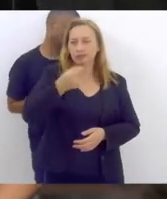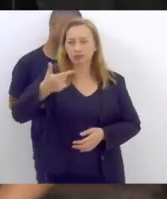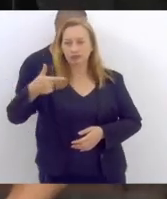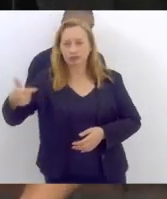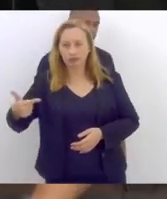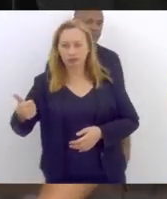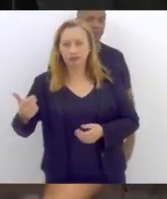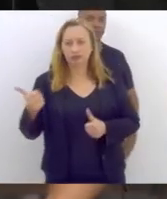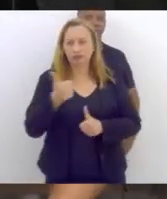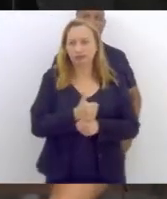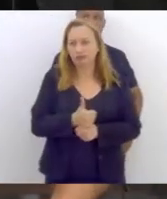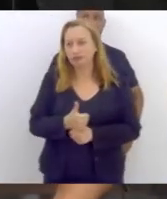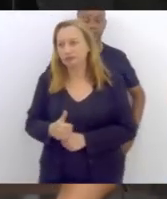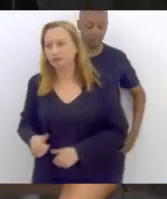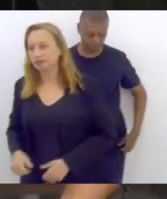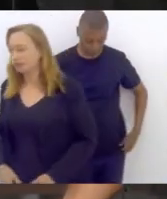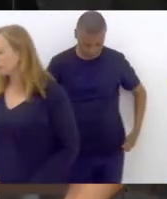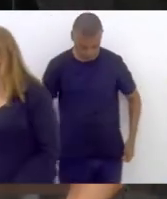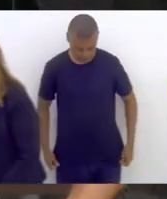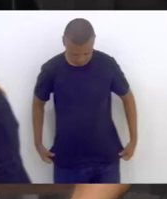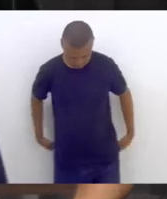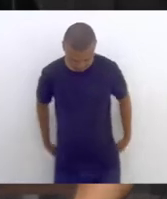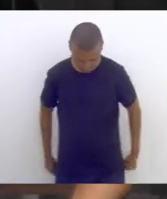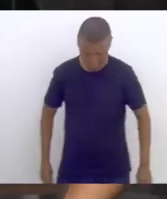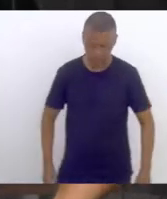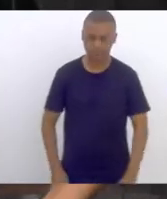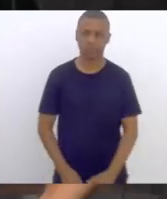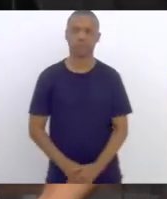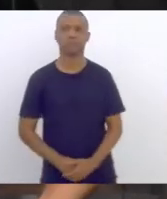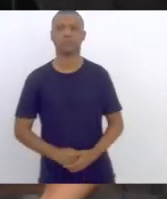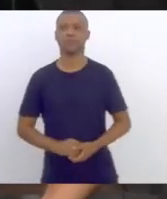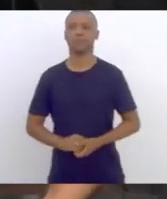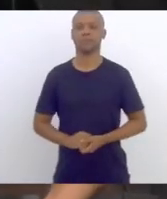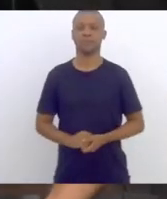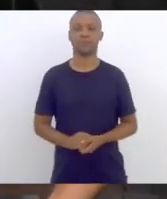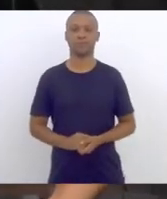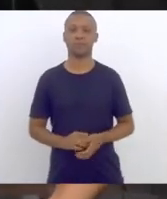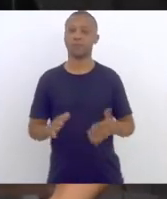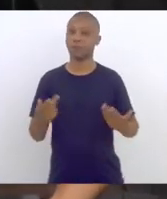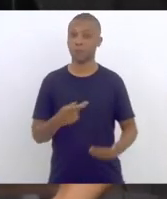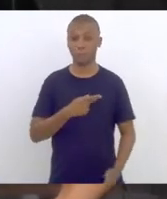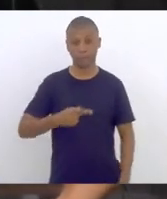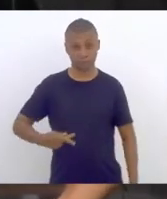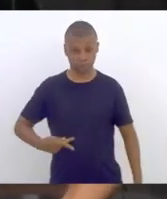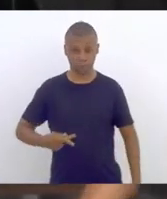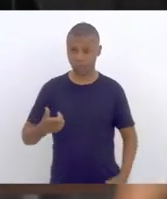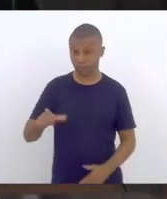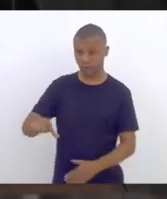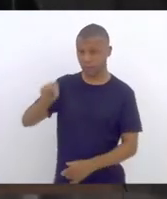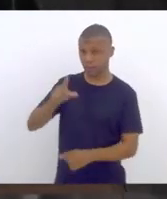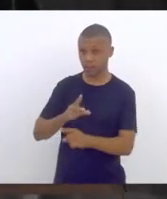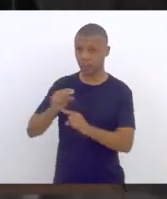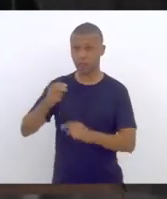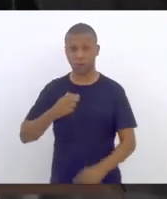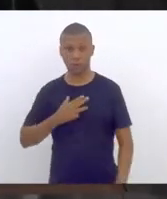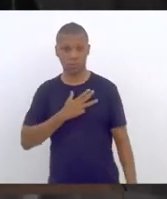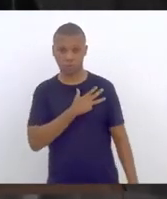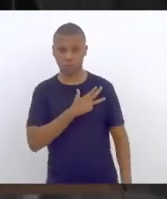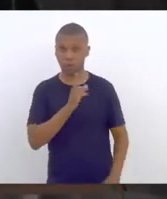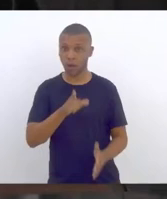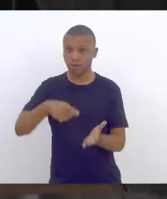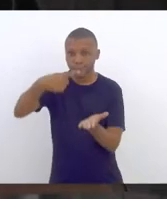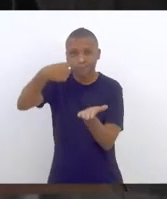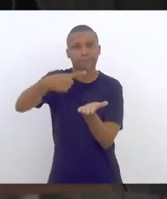nesse valor de r$ 600 então o presidente eleito Luiz Inácio Lula da Silva que assumiu publicamente o compromisso de